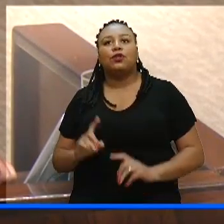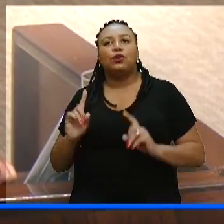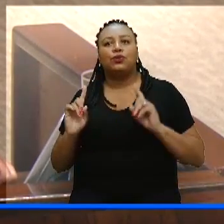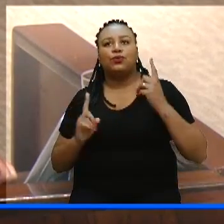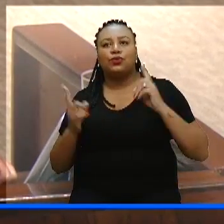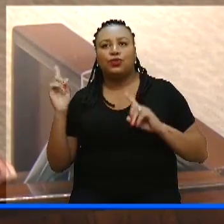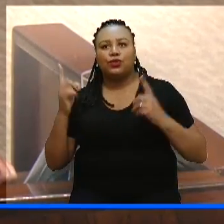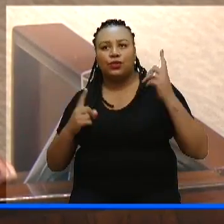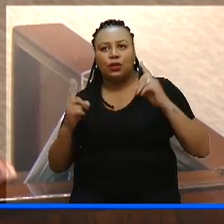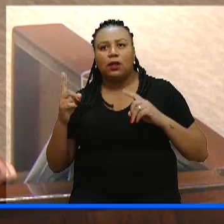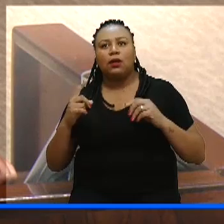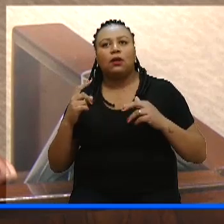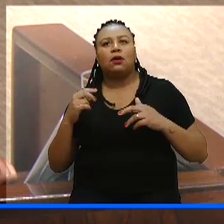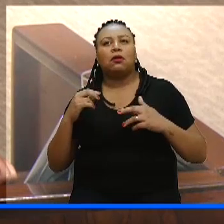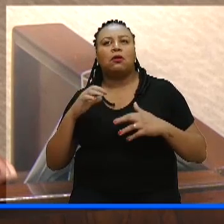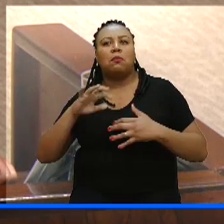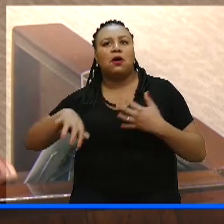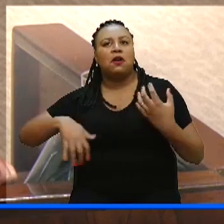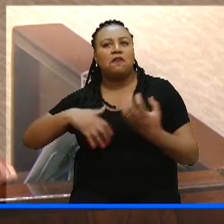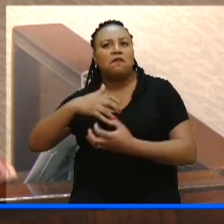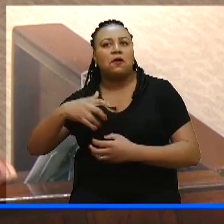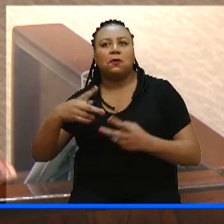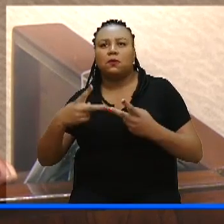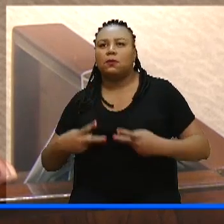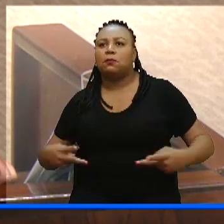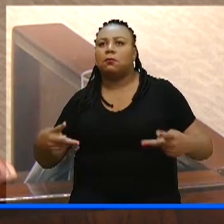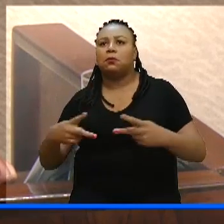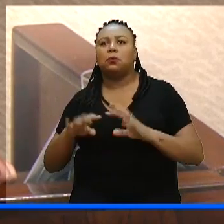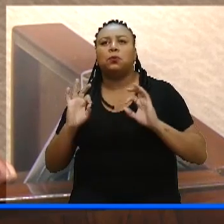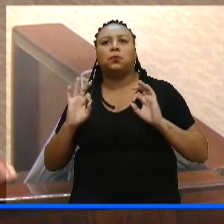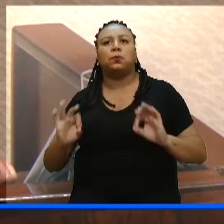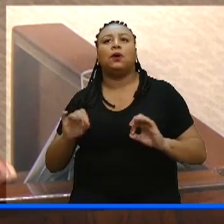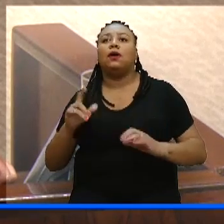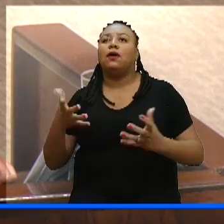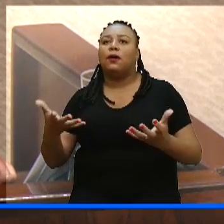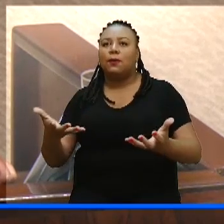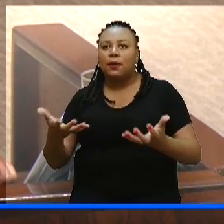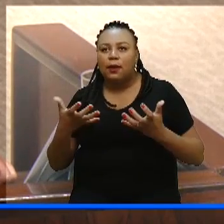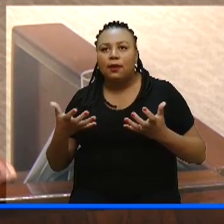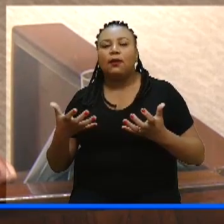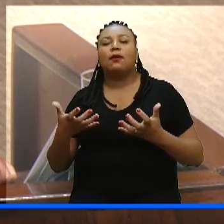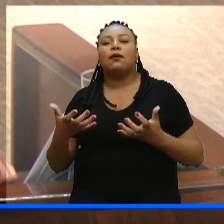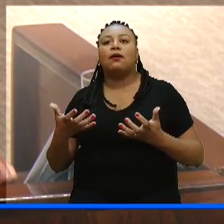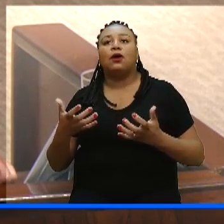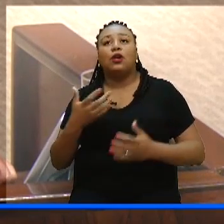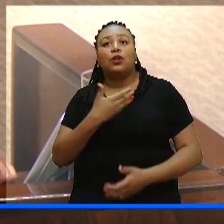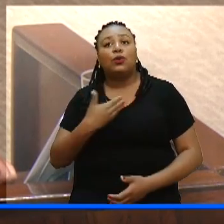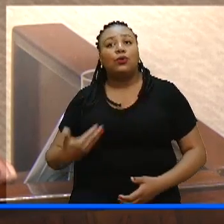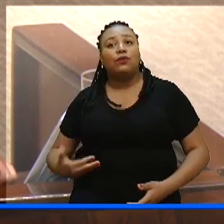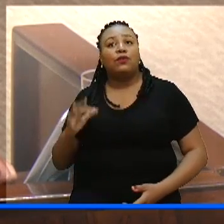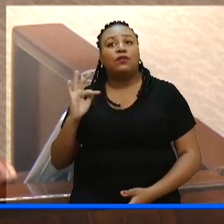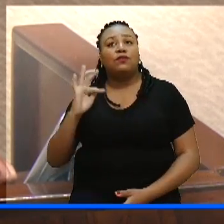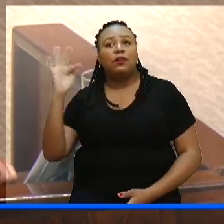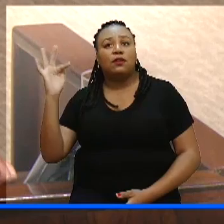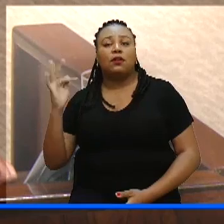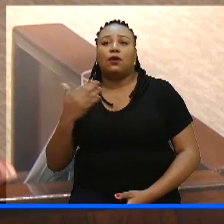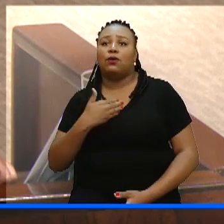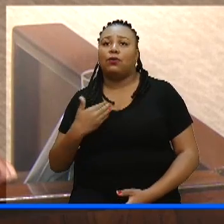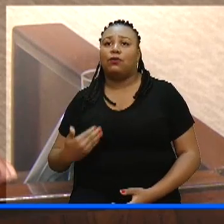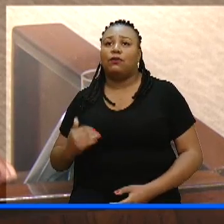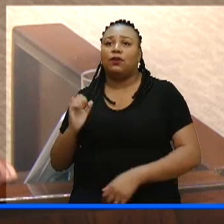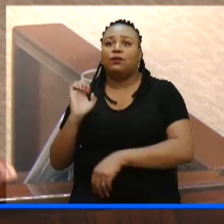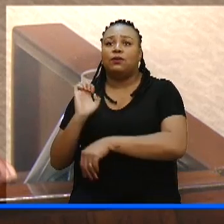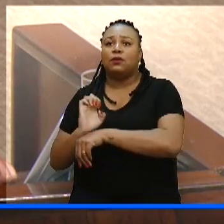uma revolta popular sem precedentes seria desejável que o governo federal eo governo estadual